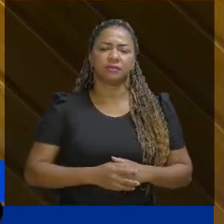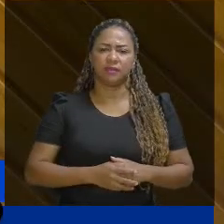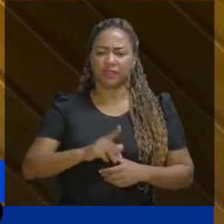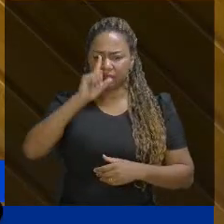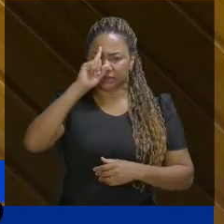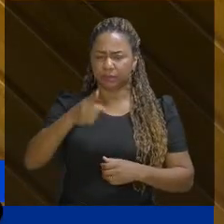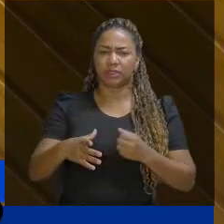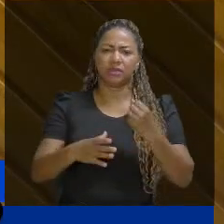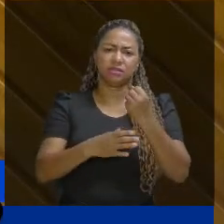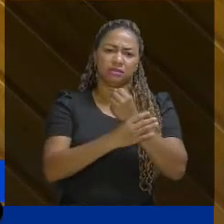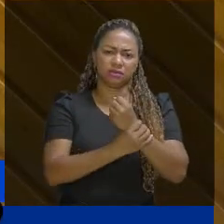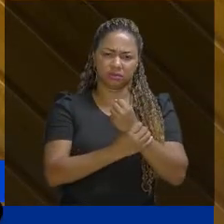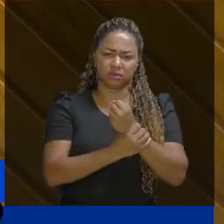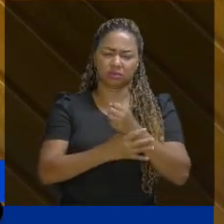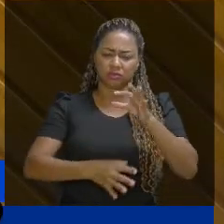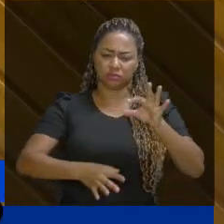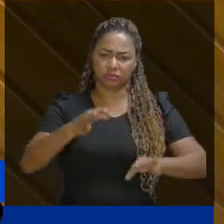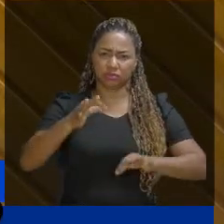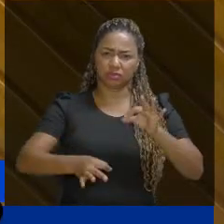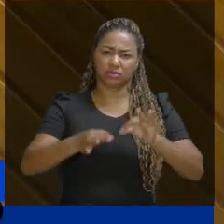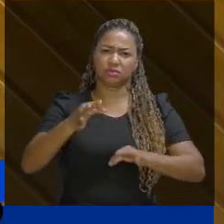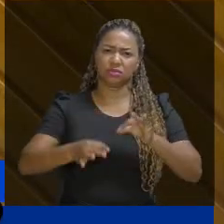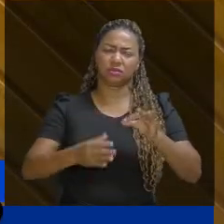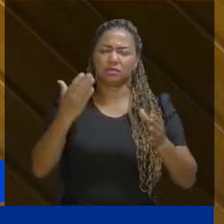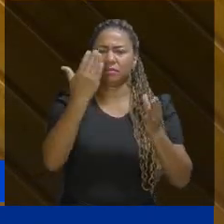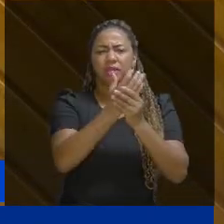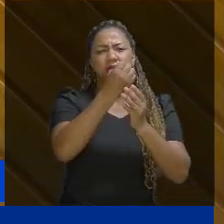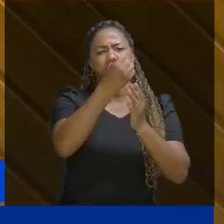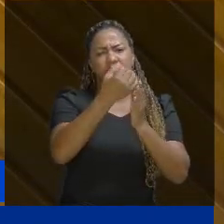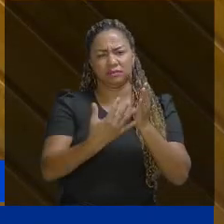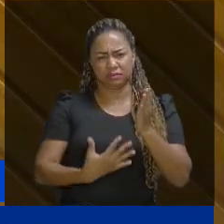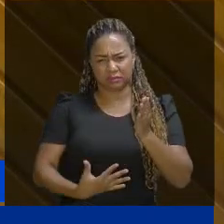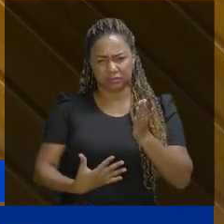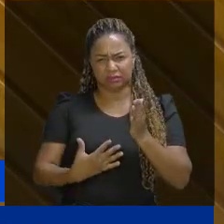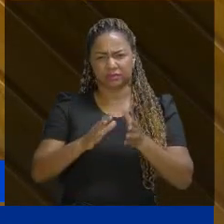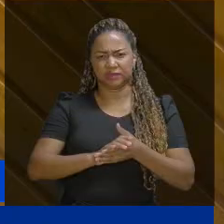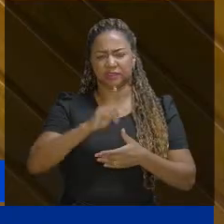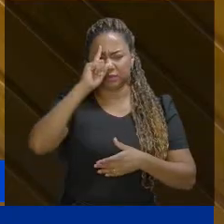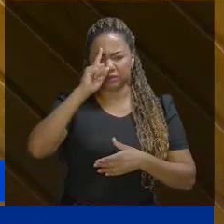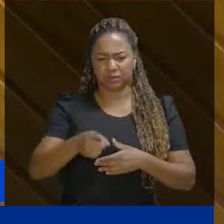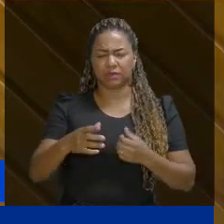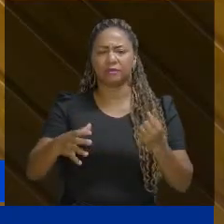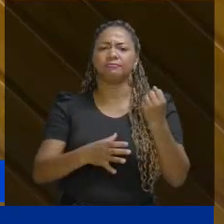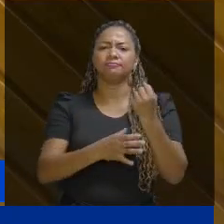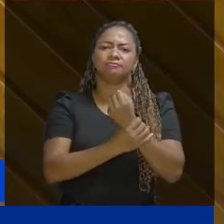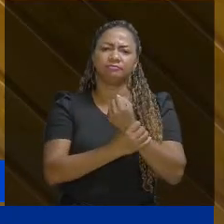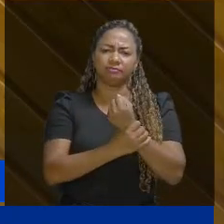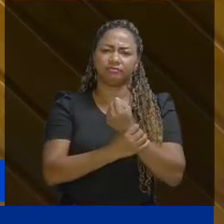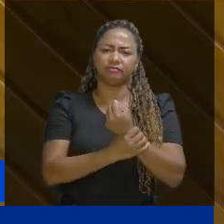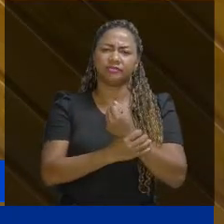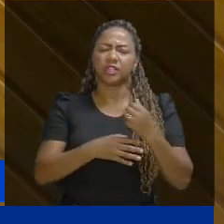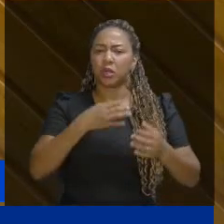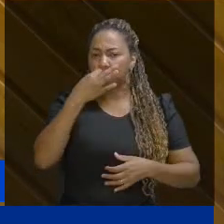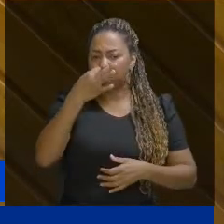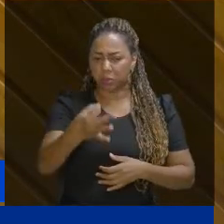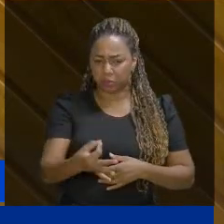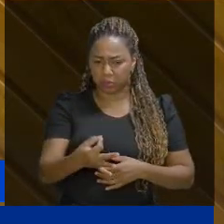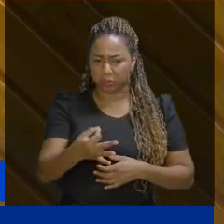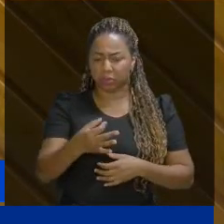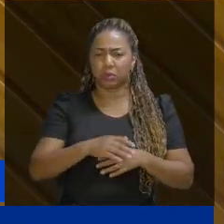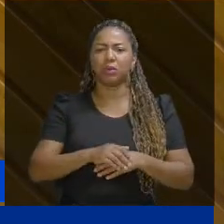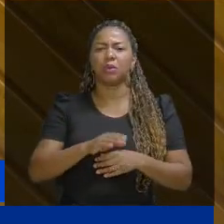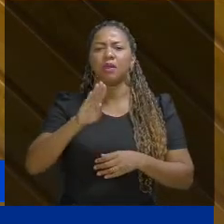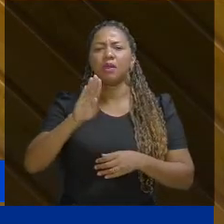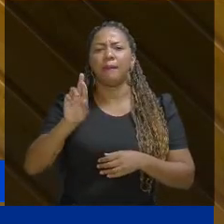Esse mandado de segurança, que está sendo julgado agora, na verdade, esses embargos de declaração no mandado de segurança, ao nosso ver, e aí eu estou falando em nome